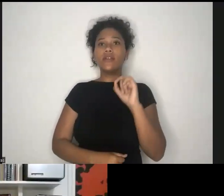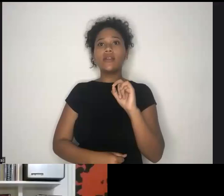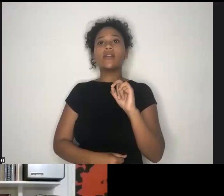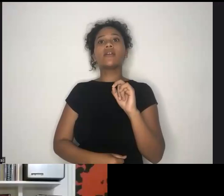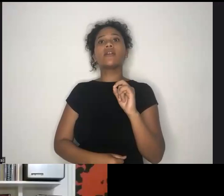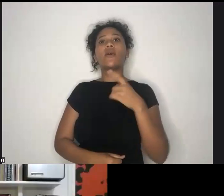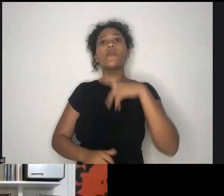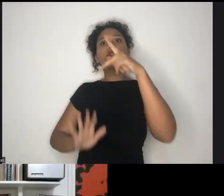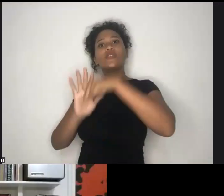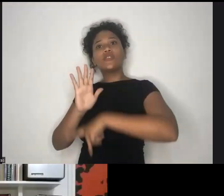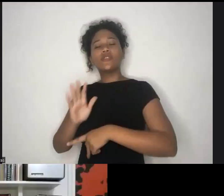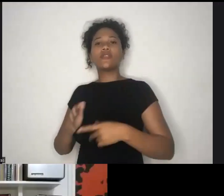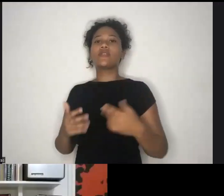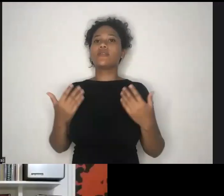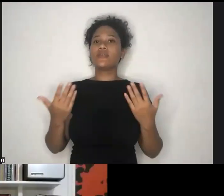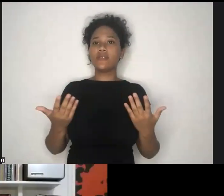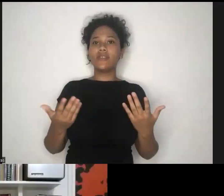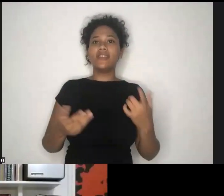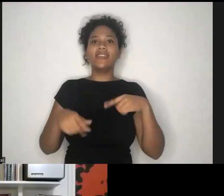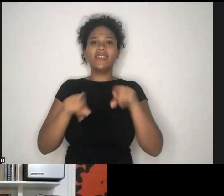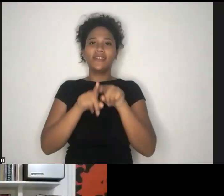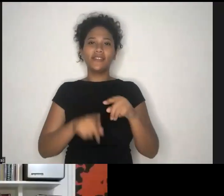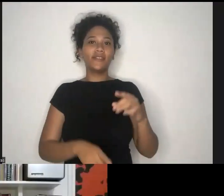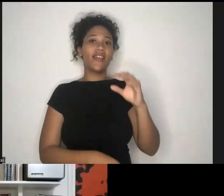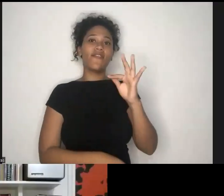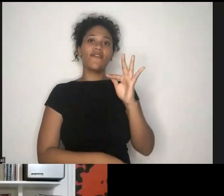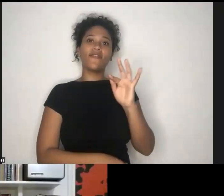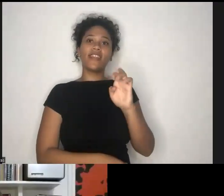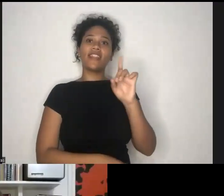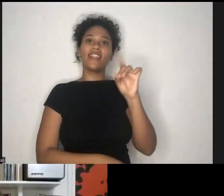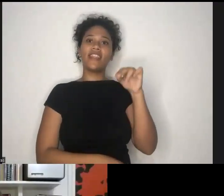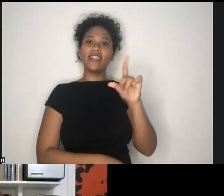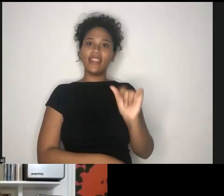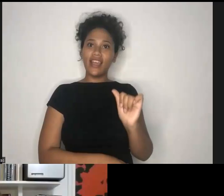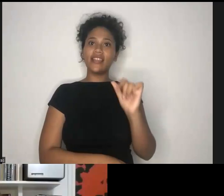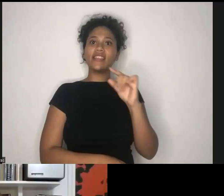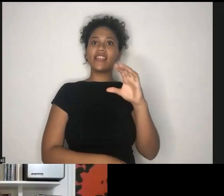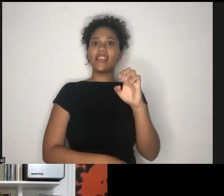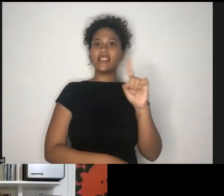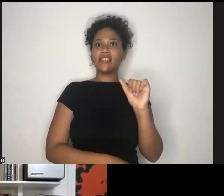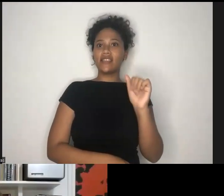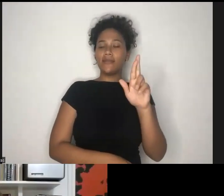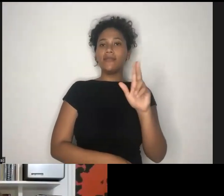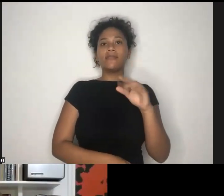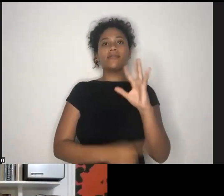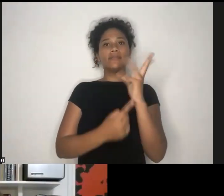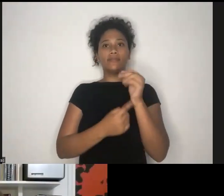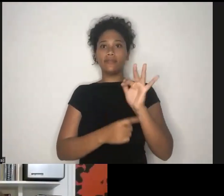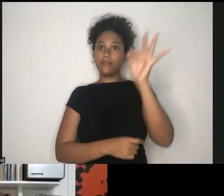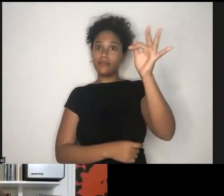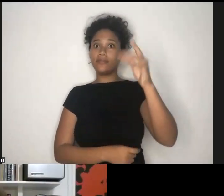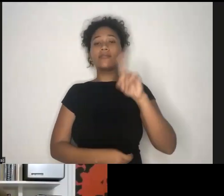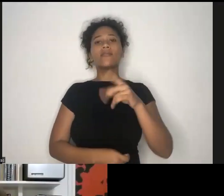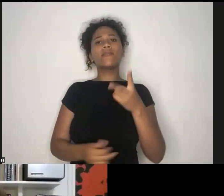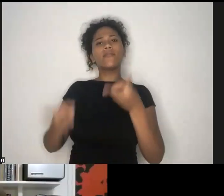e a Fernanda César trouxe que para ela cada encontro que está acontecendo aqui na parte da manhã ela tá percebendo o quanto é